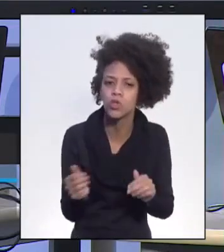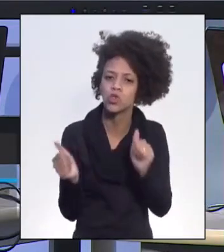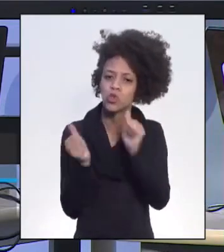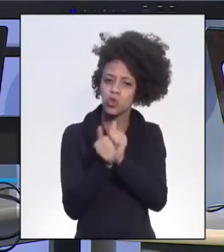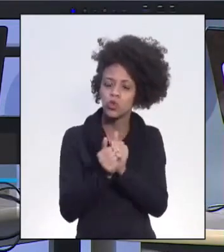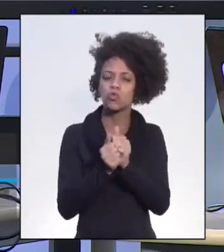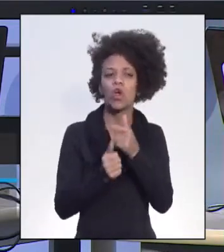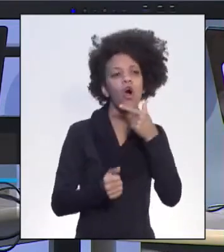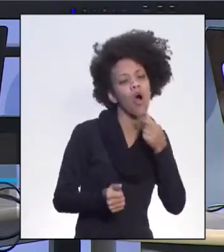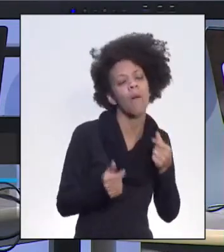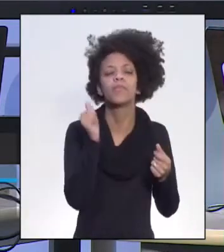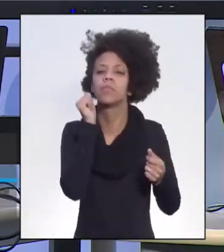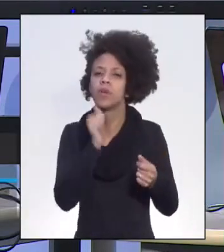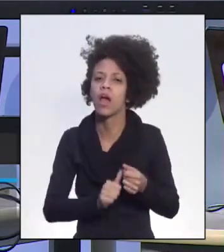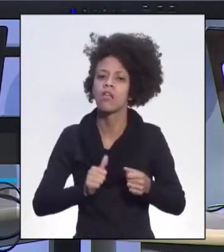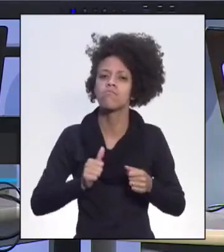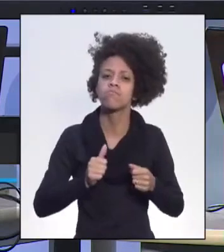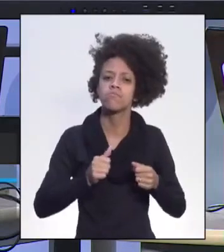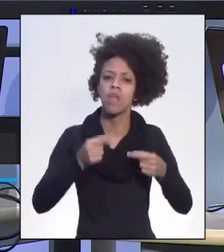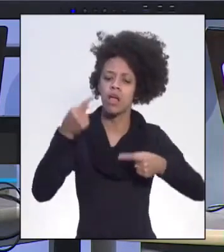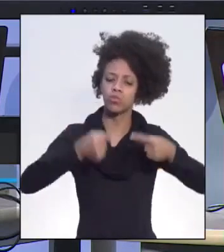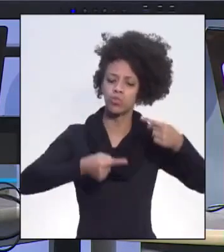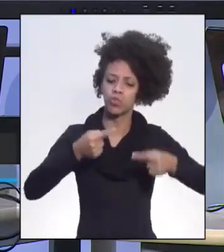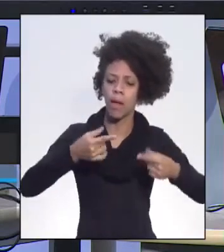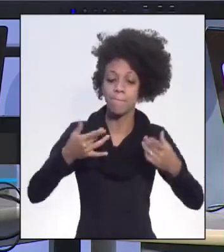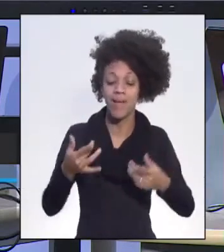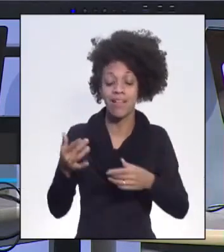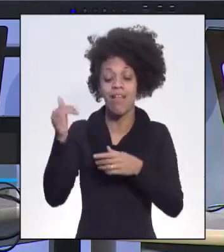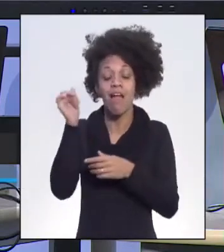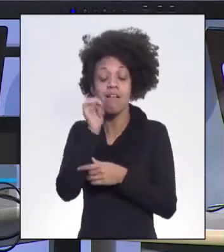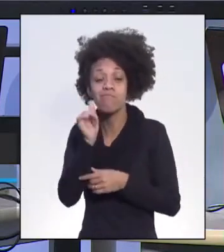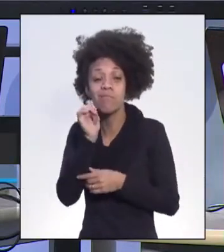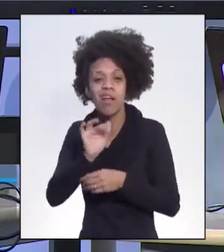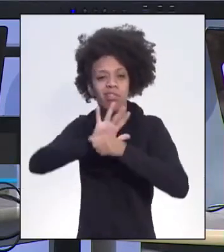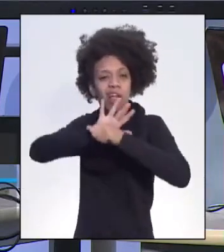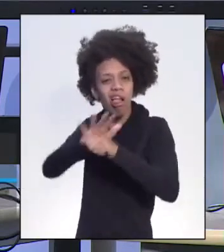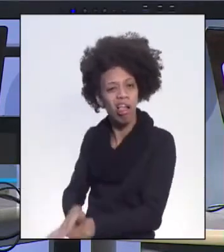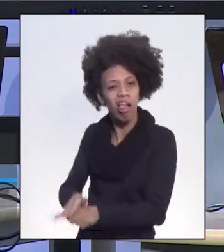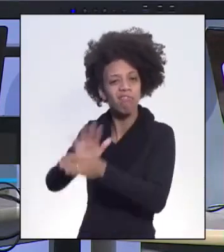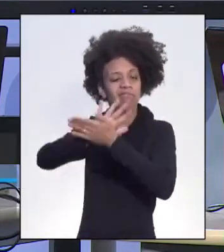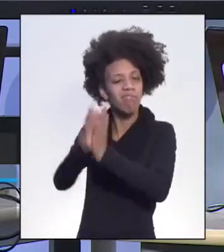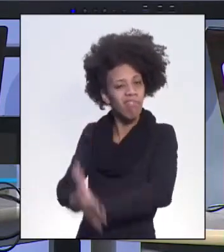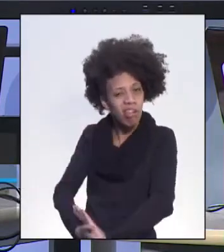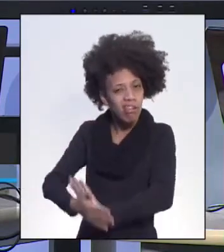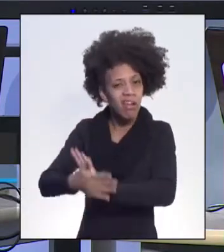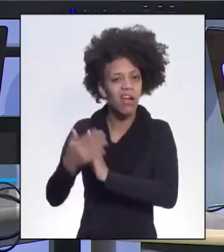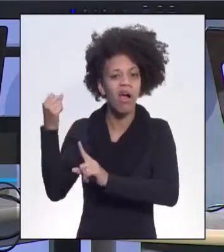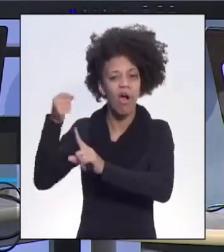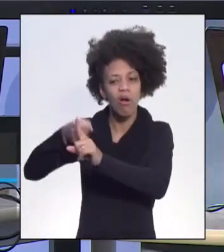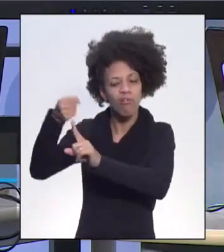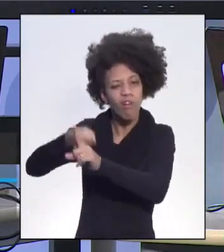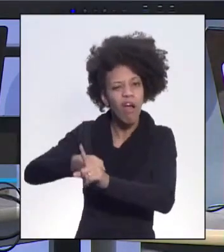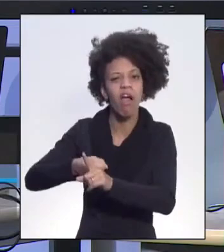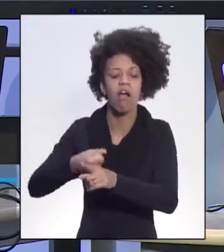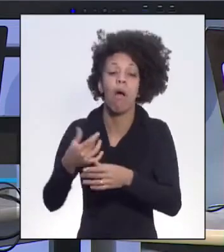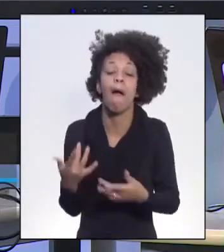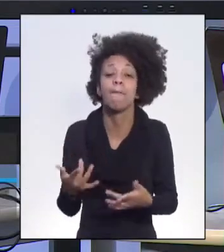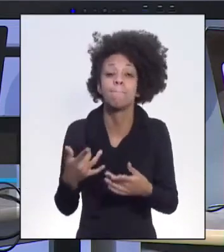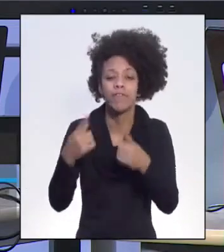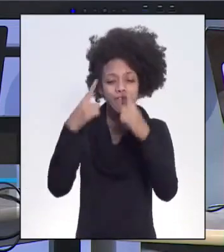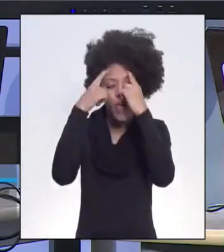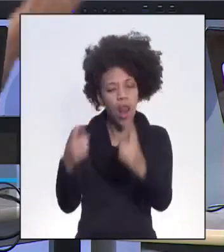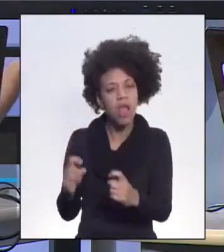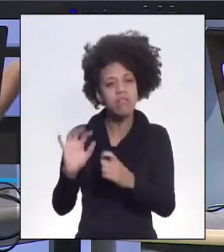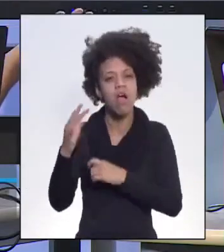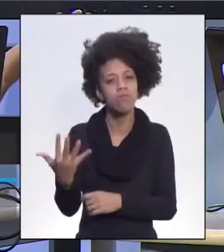e mulheres, lutando para que as mulheres não sejam excluídas, para que não sofram violências, para que não precisem,